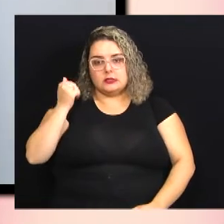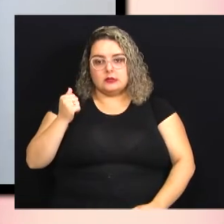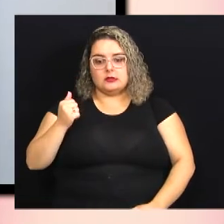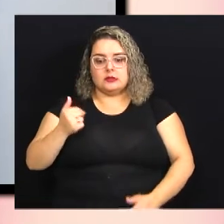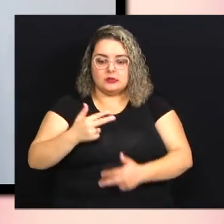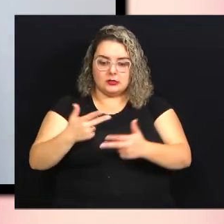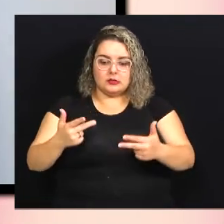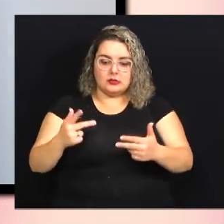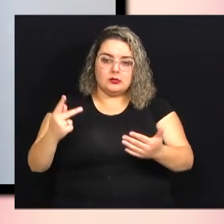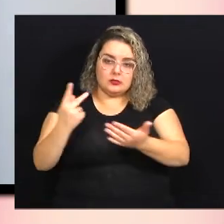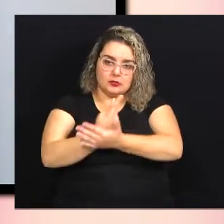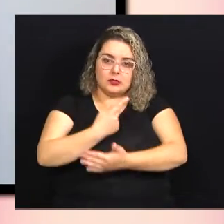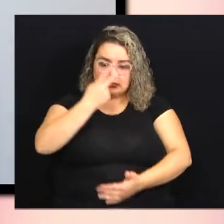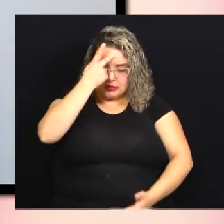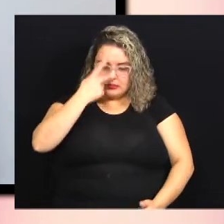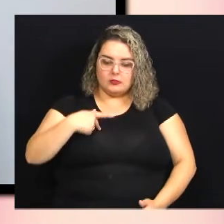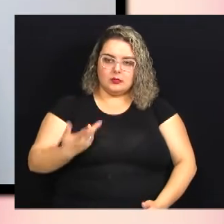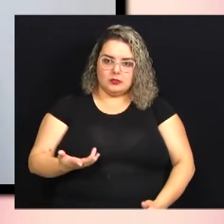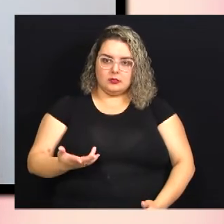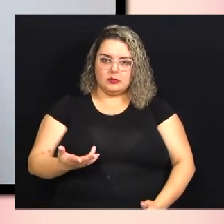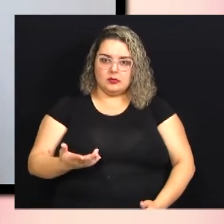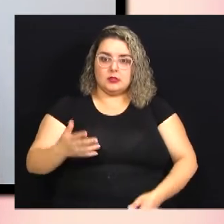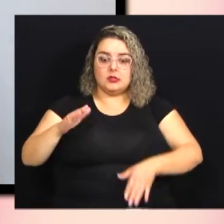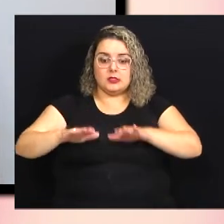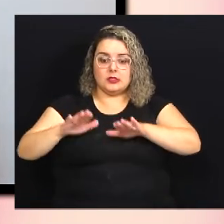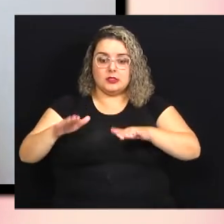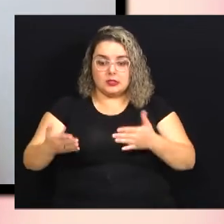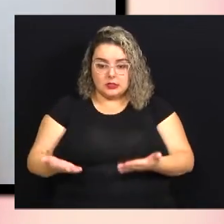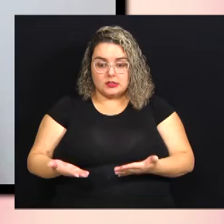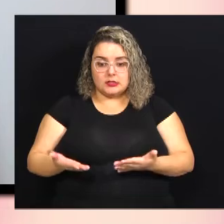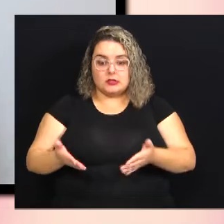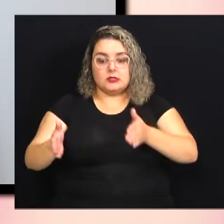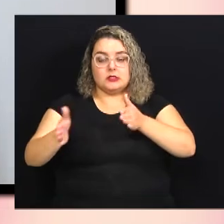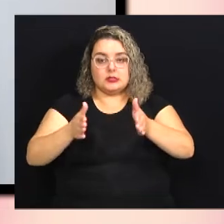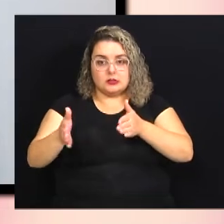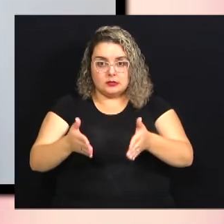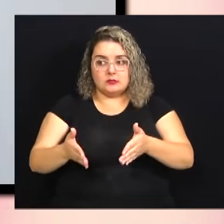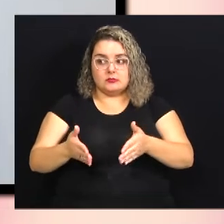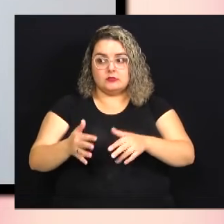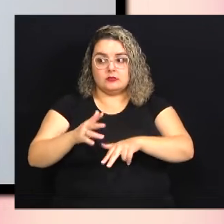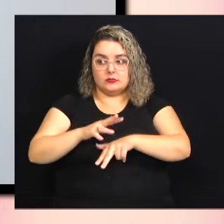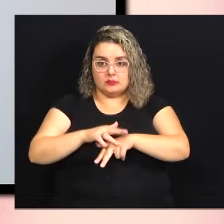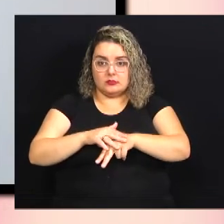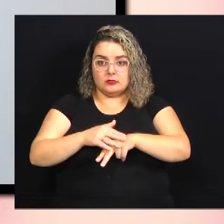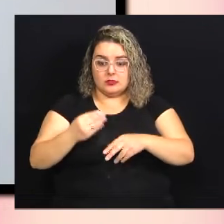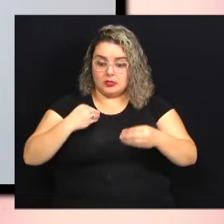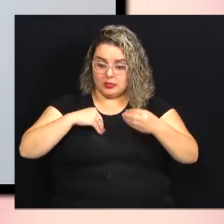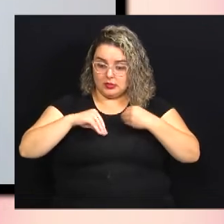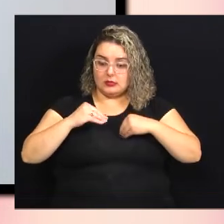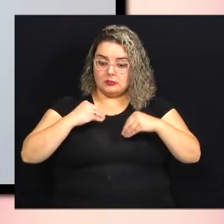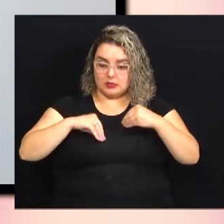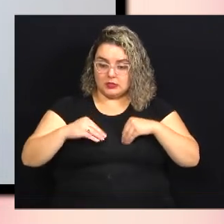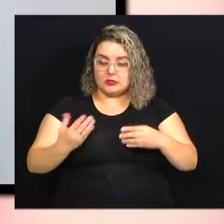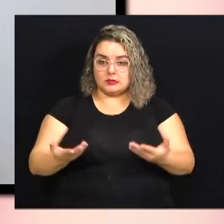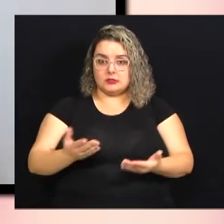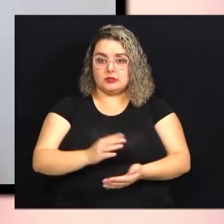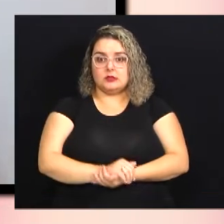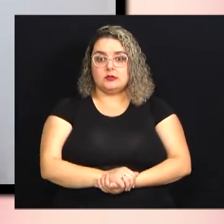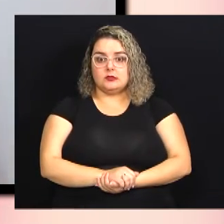alguma coisa errada e é com ele. E é muitas vezes nesse momento que o paciente tem um quadro depressivo,